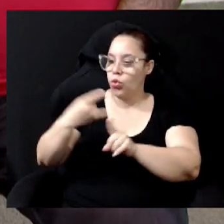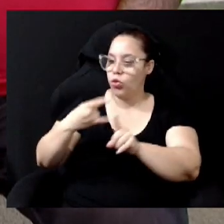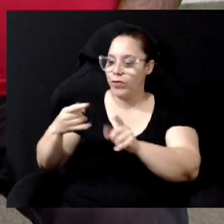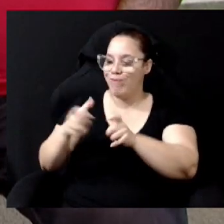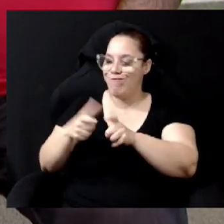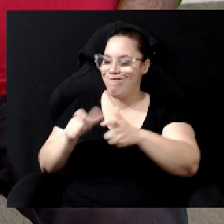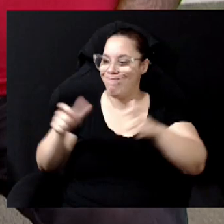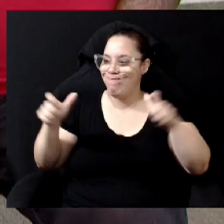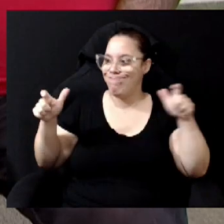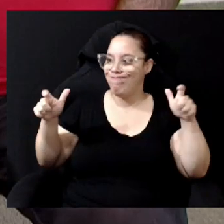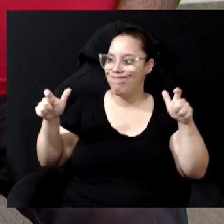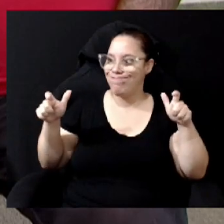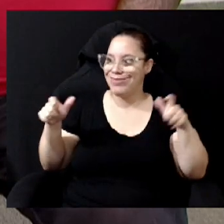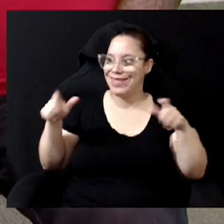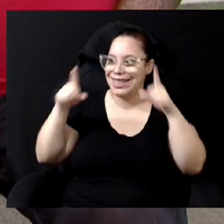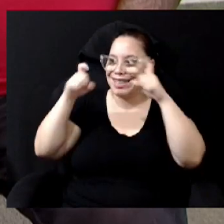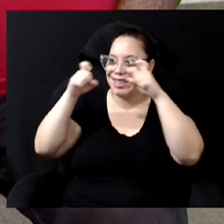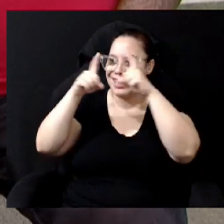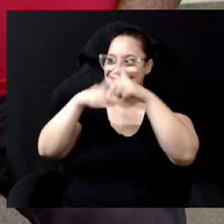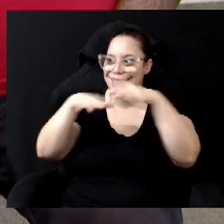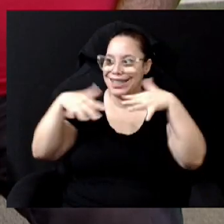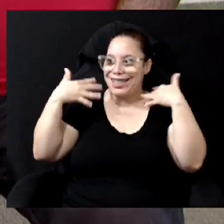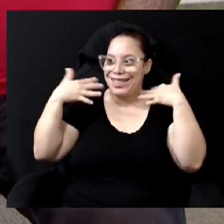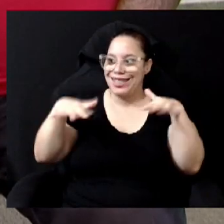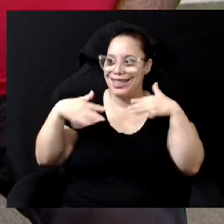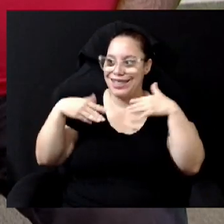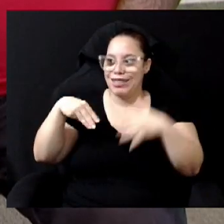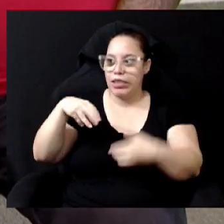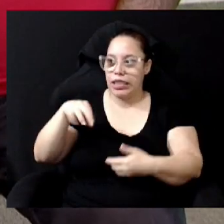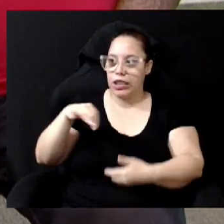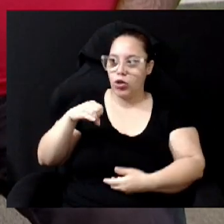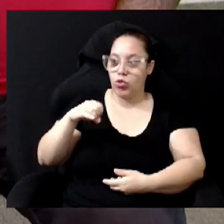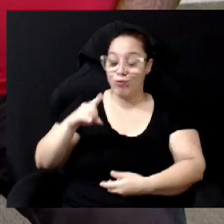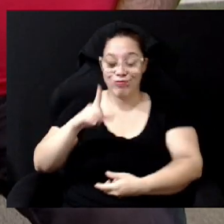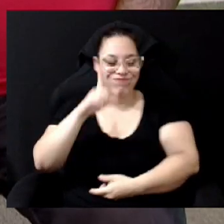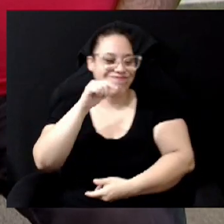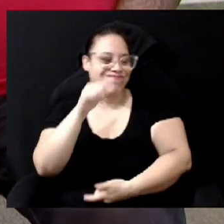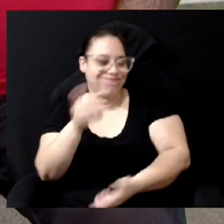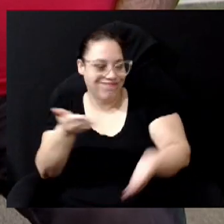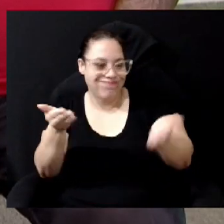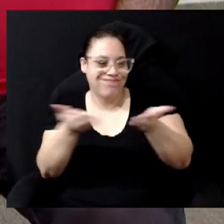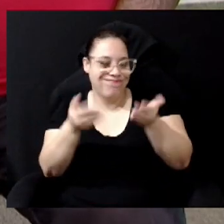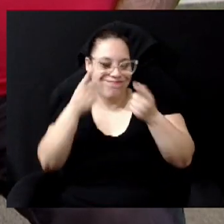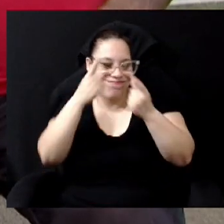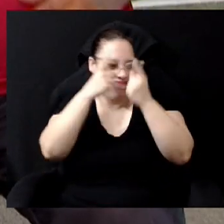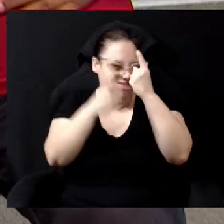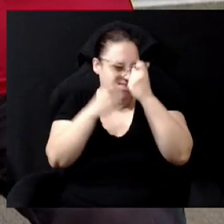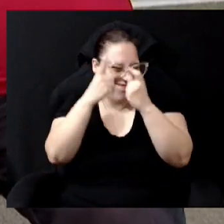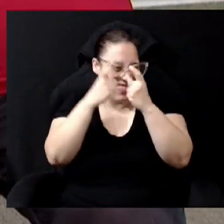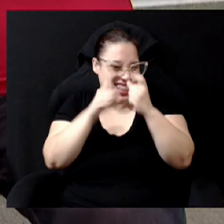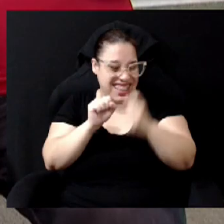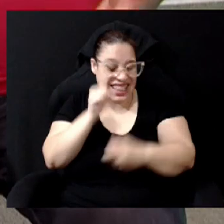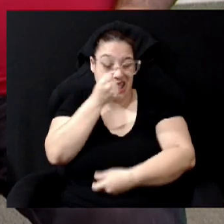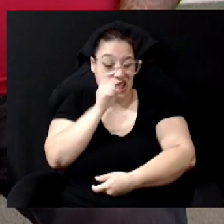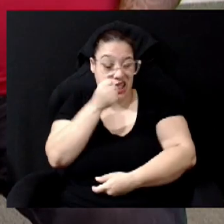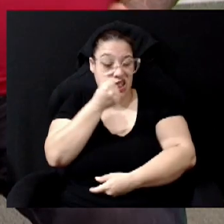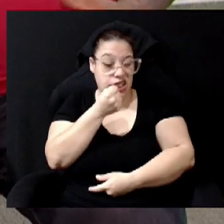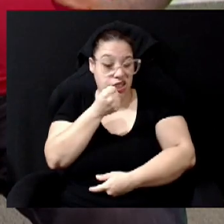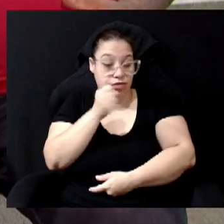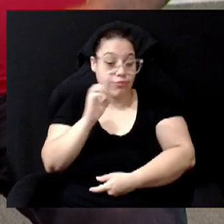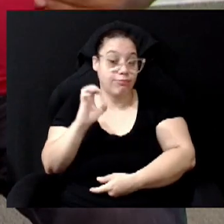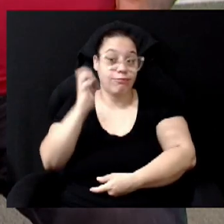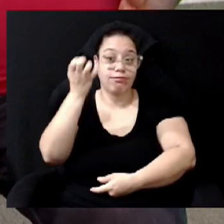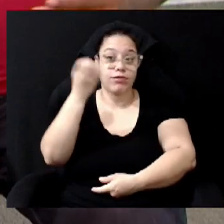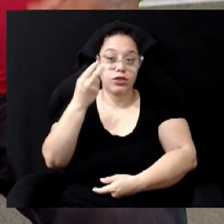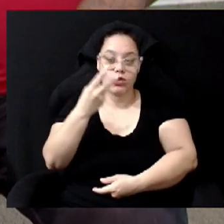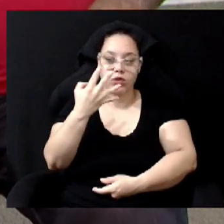muito preocupante, né, Mário? Sem sombra de dúvida, é hoje uma das violências mais graves que tem, porque ela acontece 24 horas por dia.